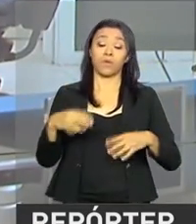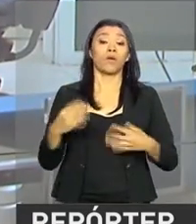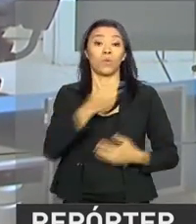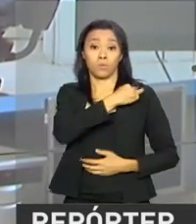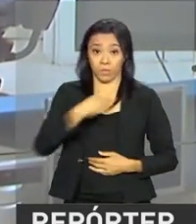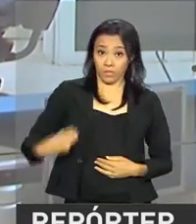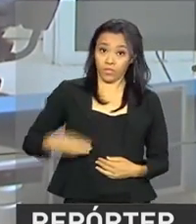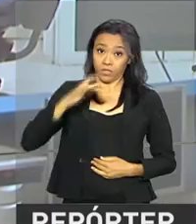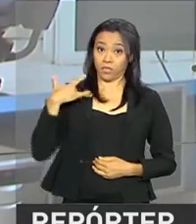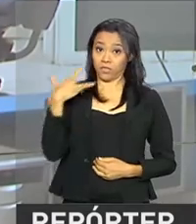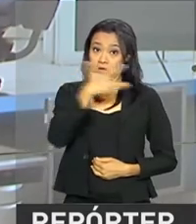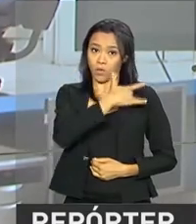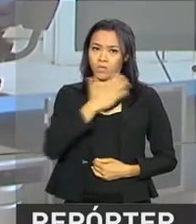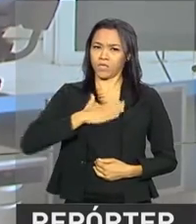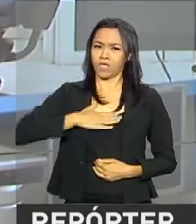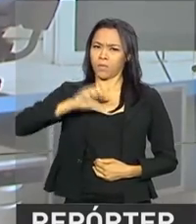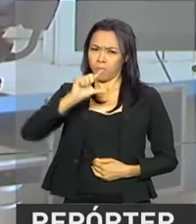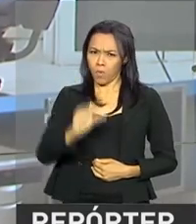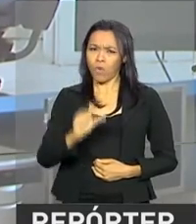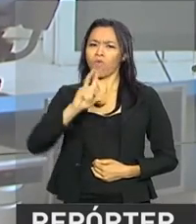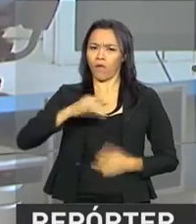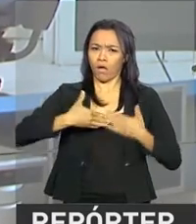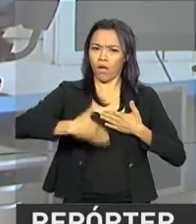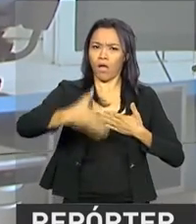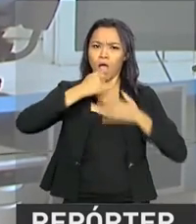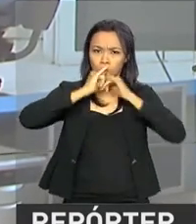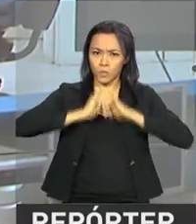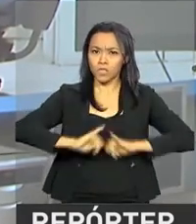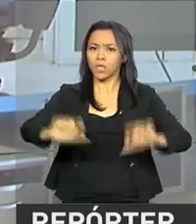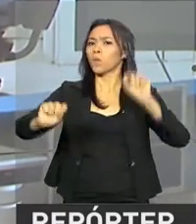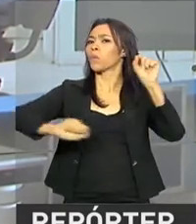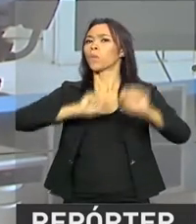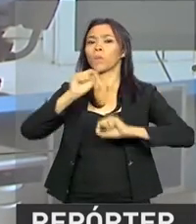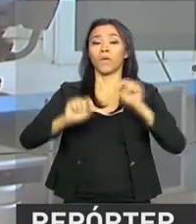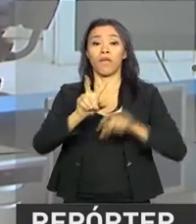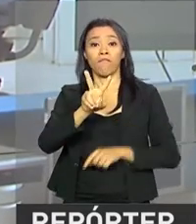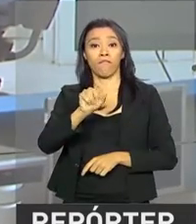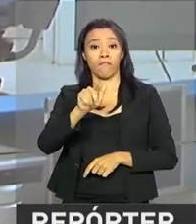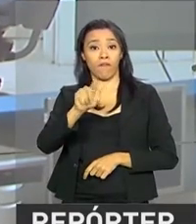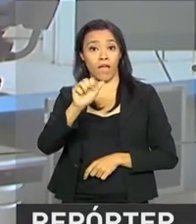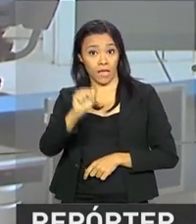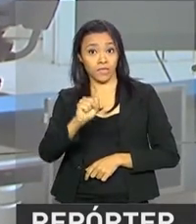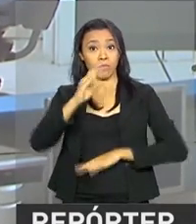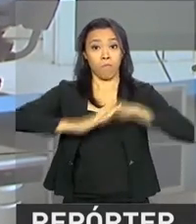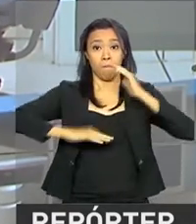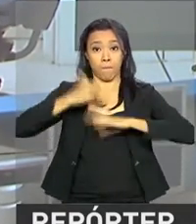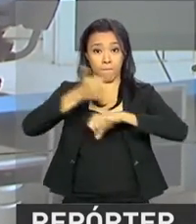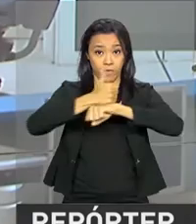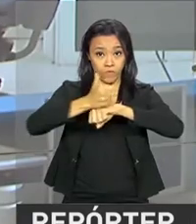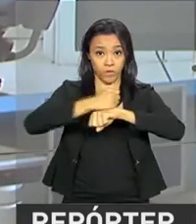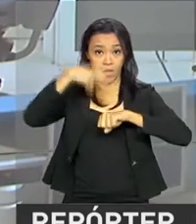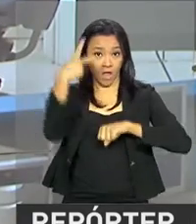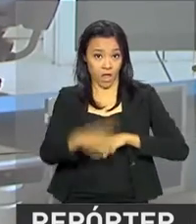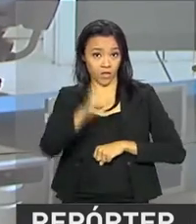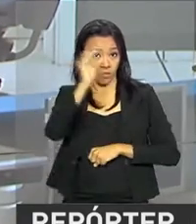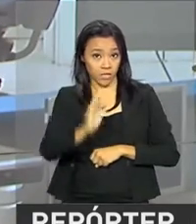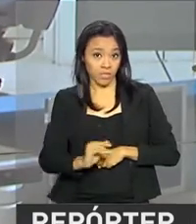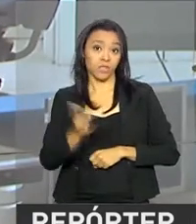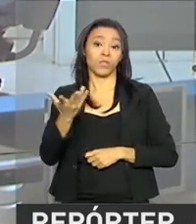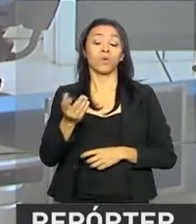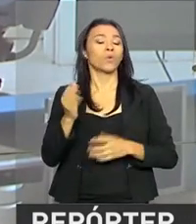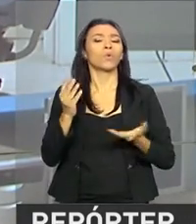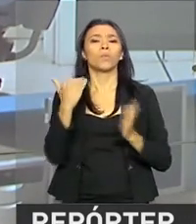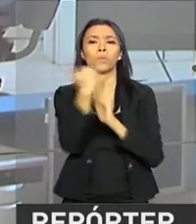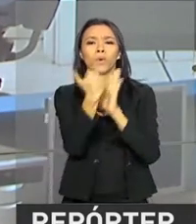barros vai anunciar daqui a pouco vagas para profissionais brasileiros no programa mais médicos vamos então